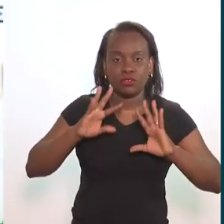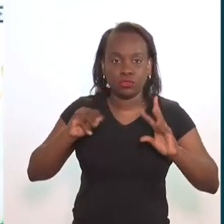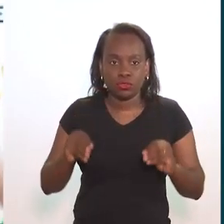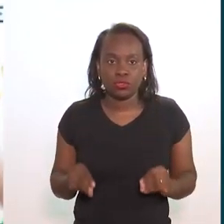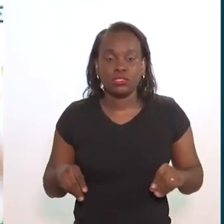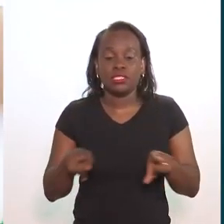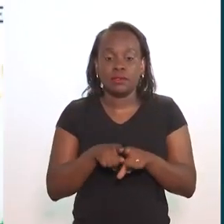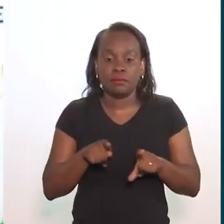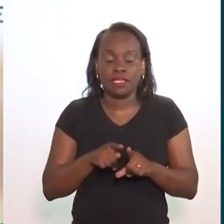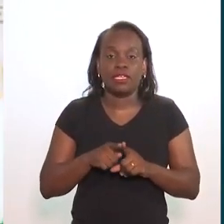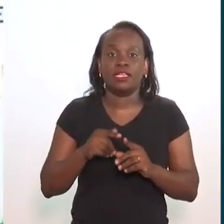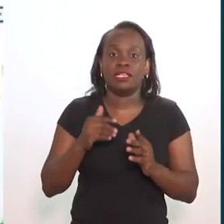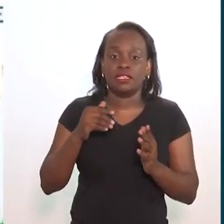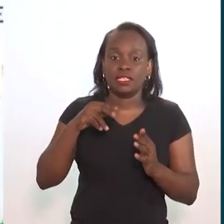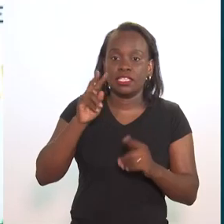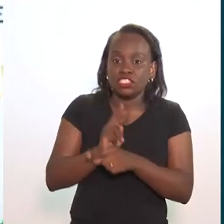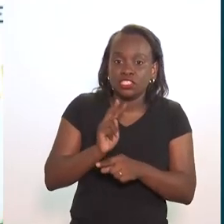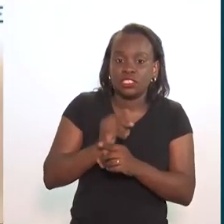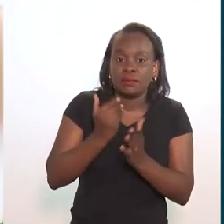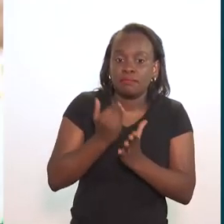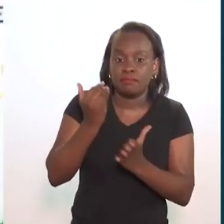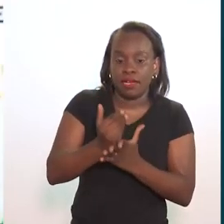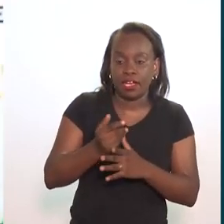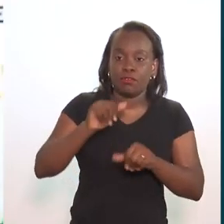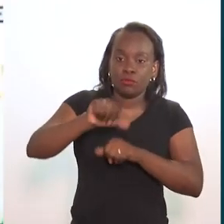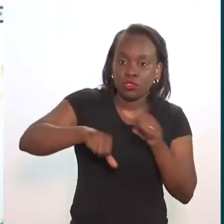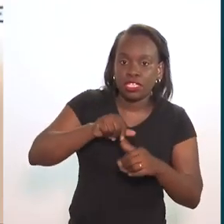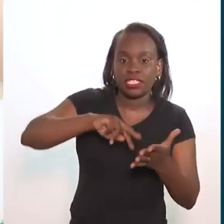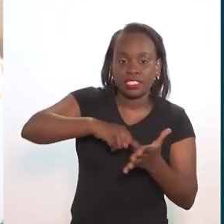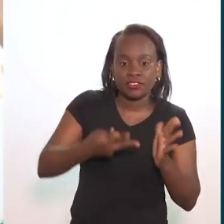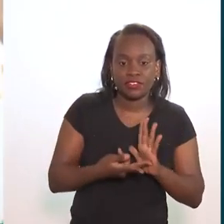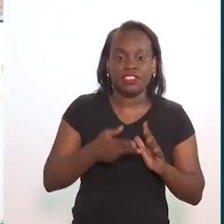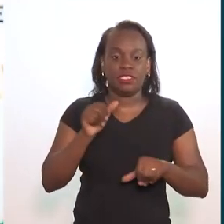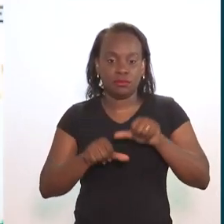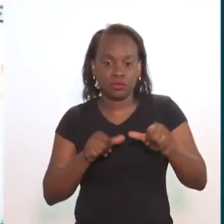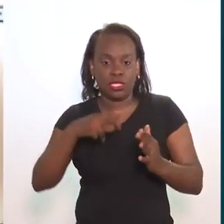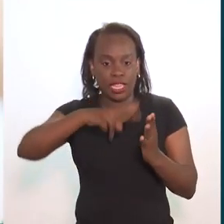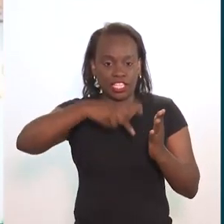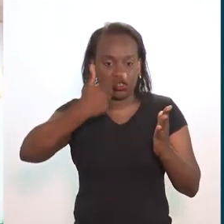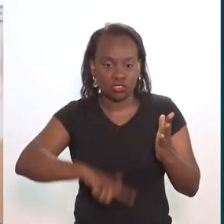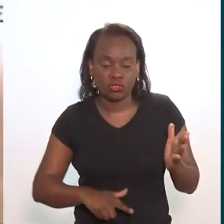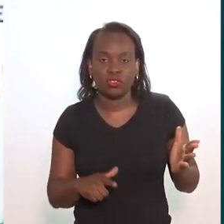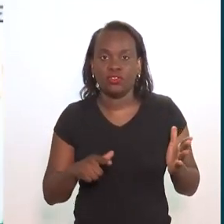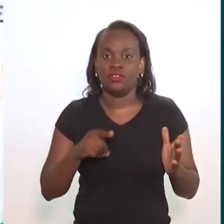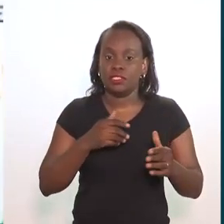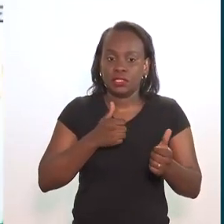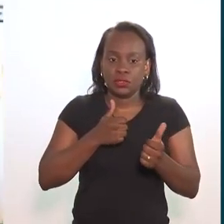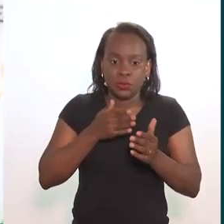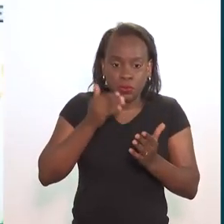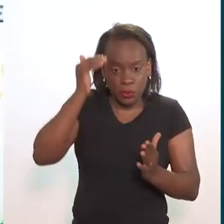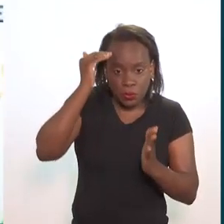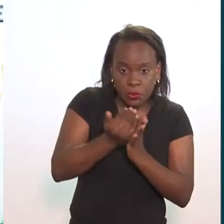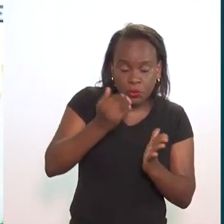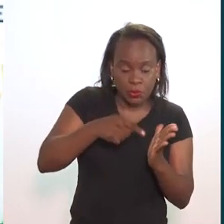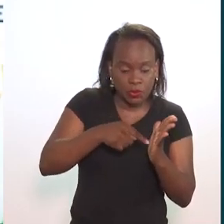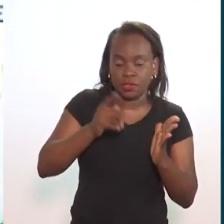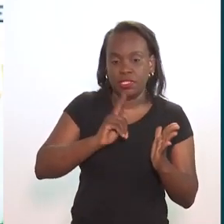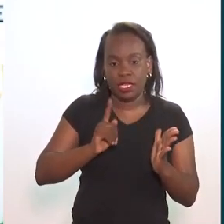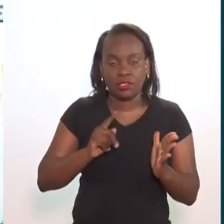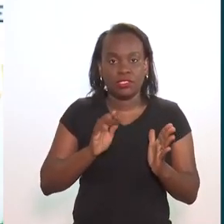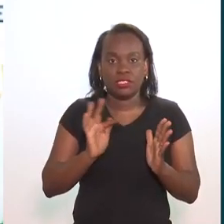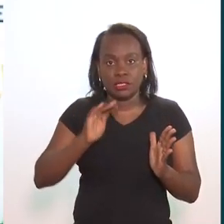tudo, para ler o simbólico e refazer o simbólico, ressignificar, reler, não seguir o que está